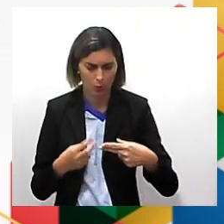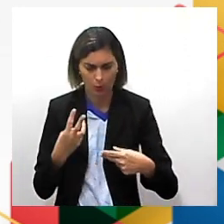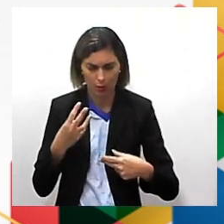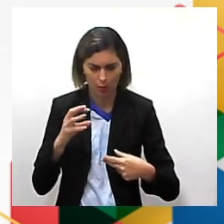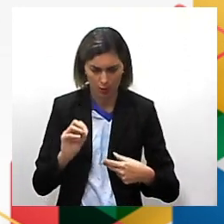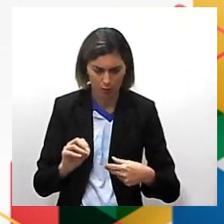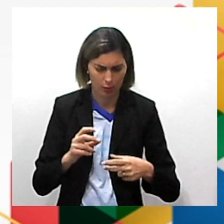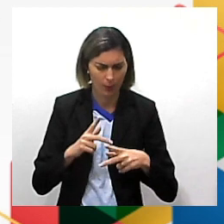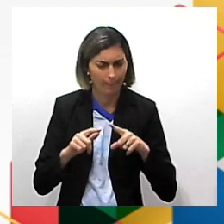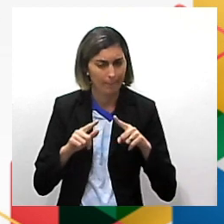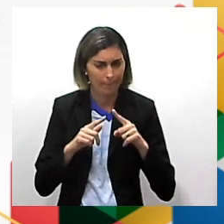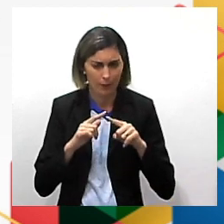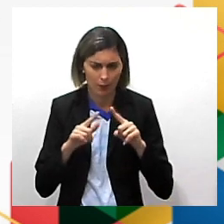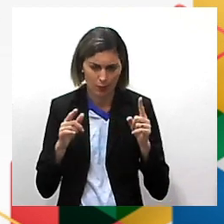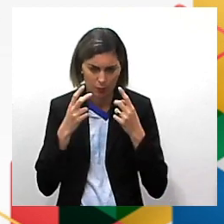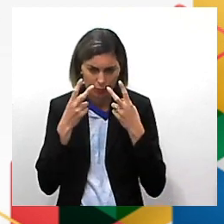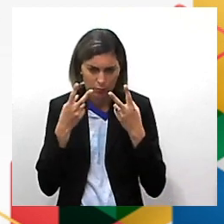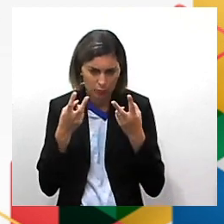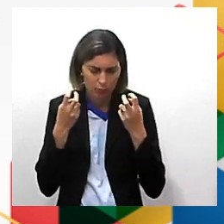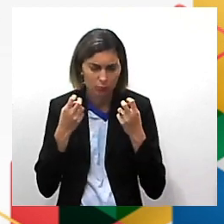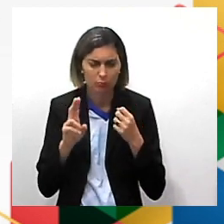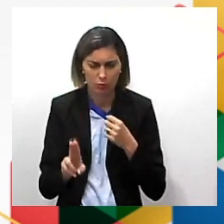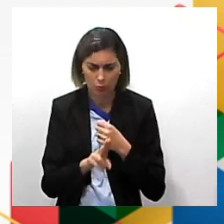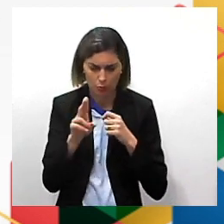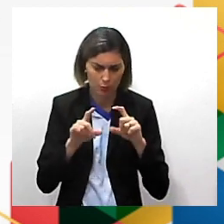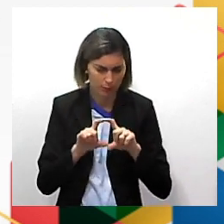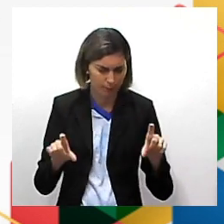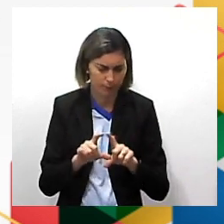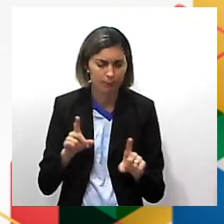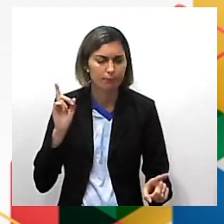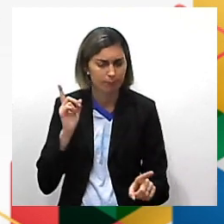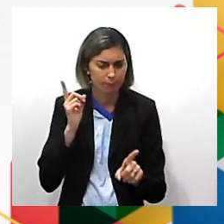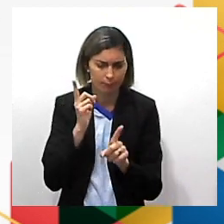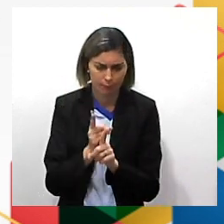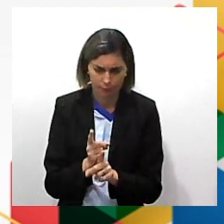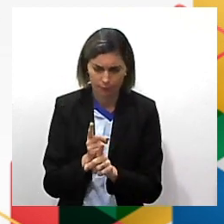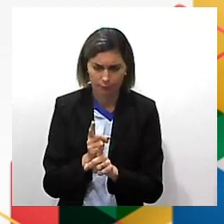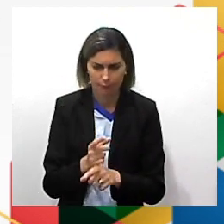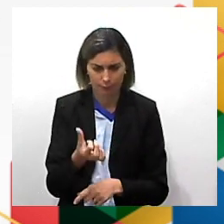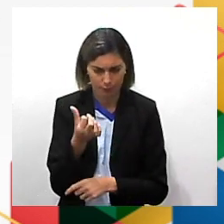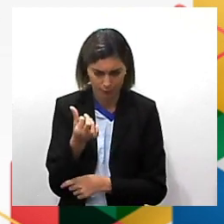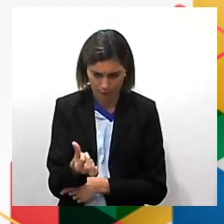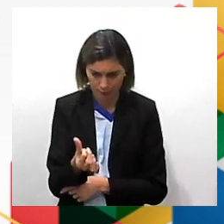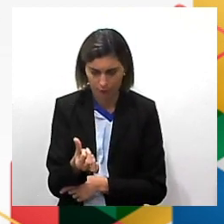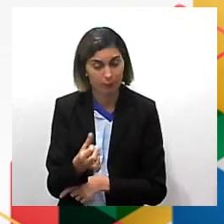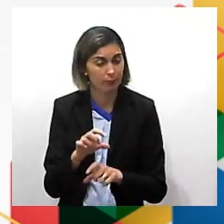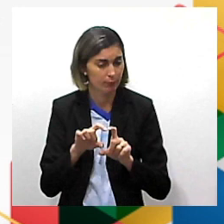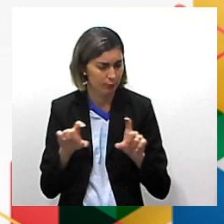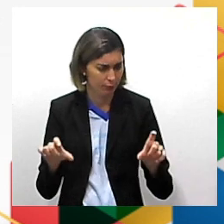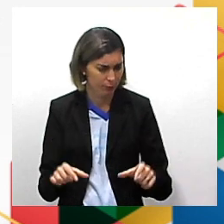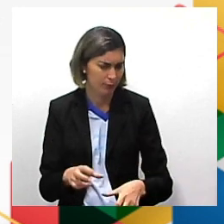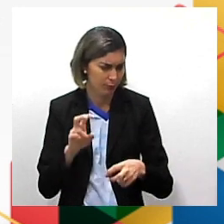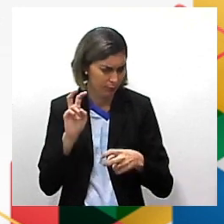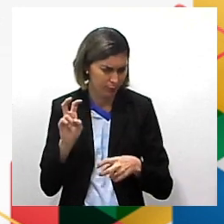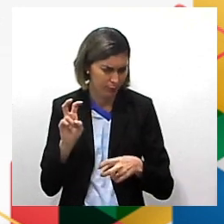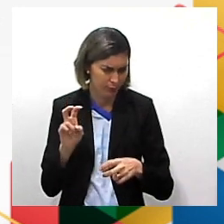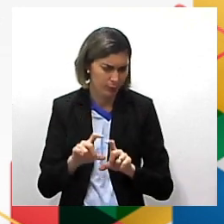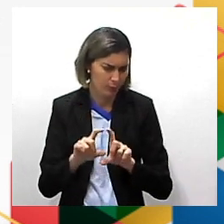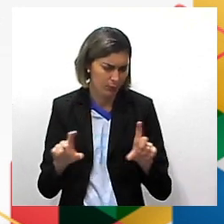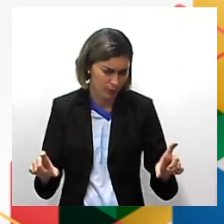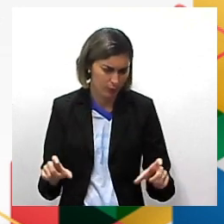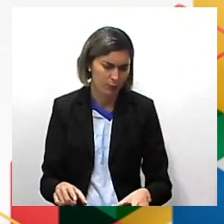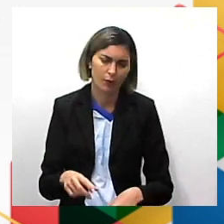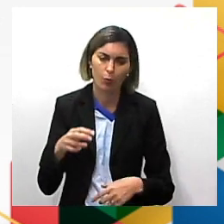30. Mas observe, eu teria que utilizar essa equação para encontrar o termo da posição 6, o termo da posição 5, o